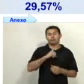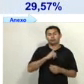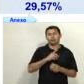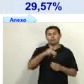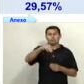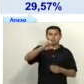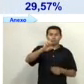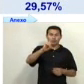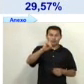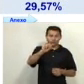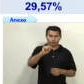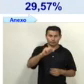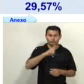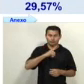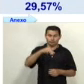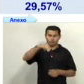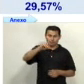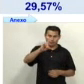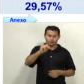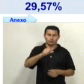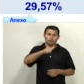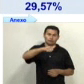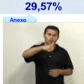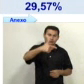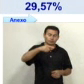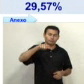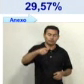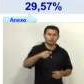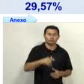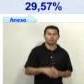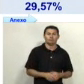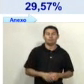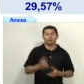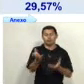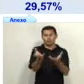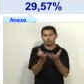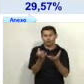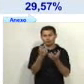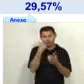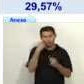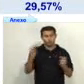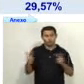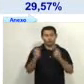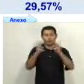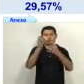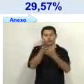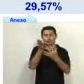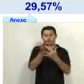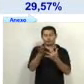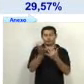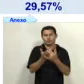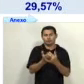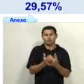minha média, 12 mil. Eu quero o valor entre